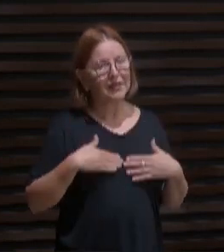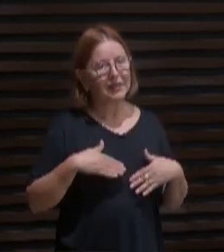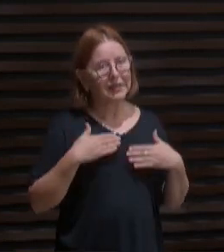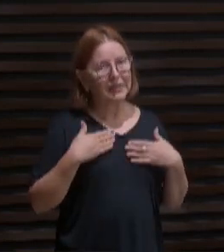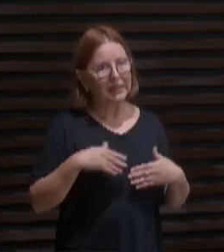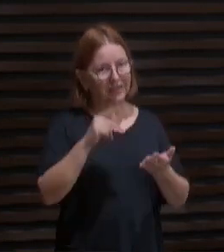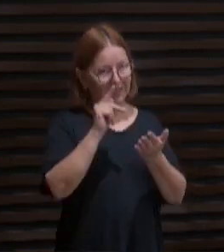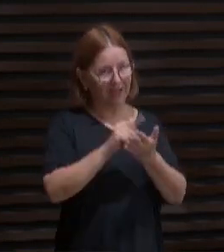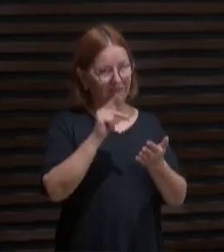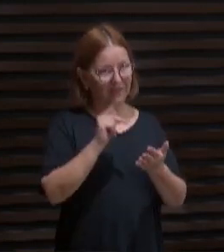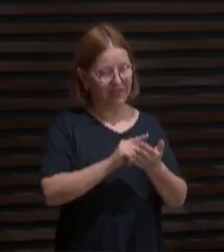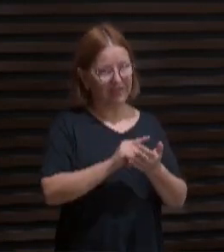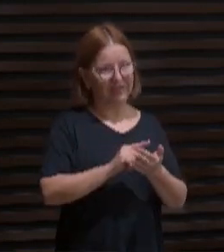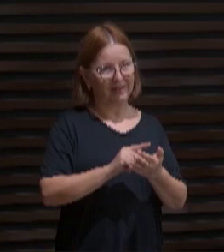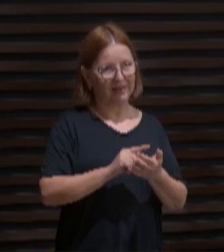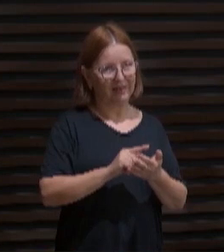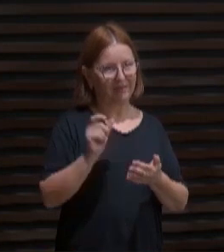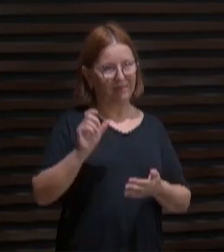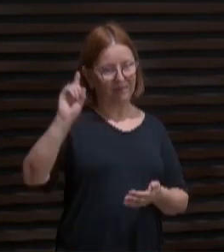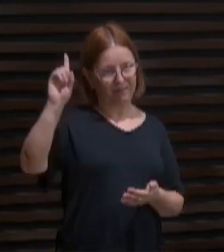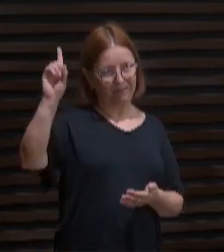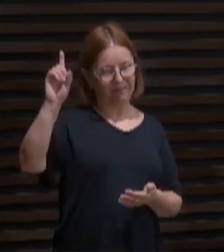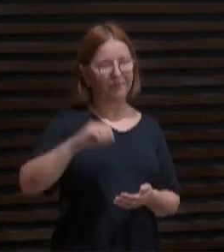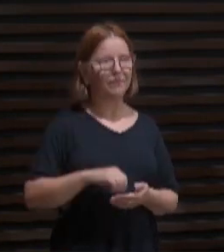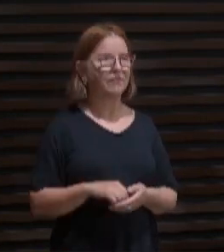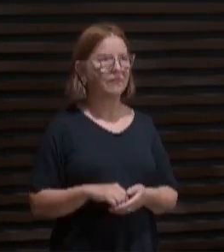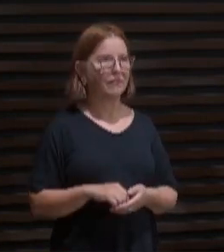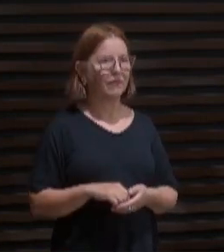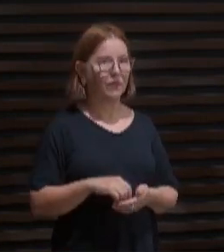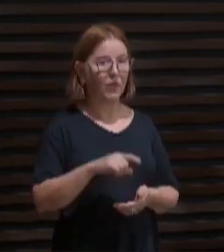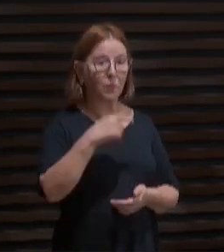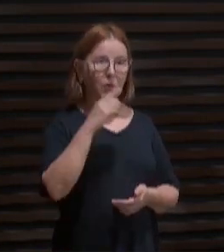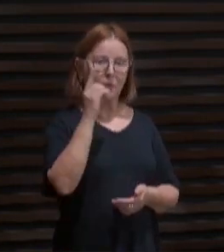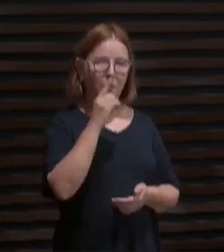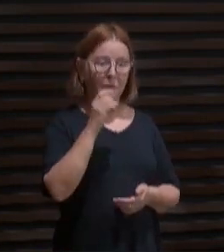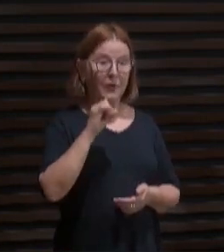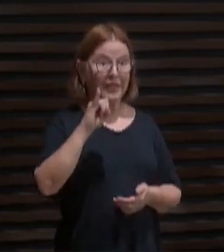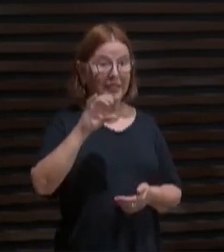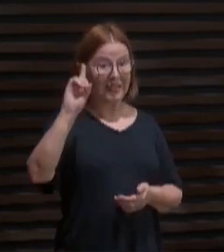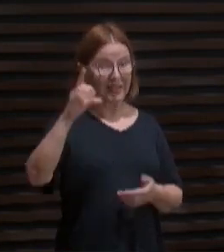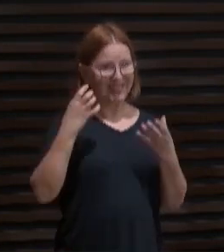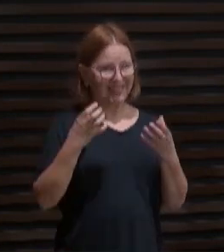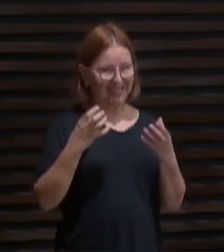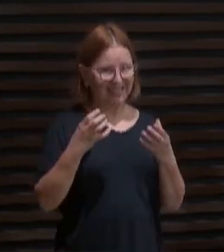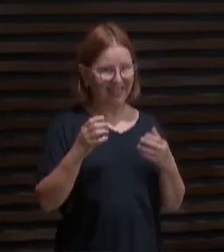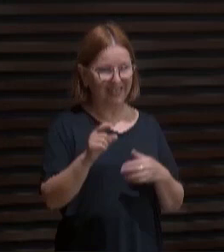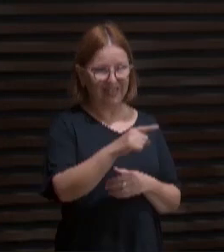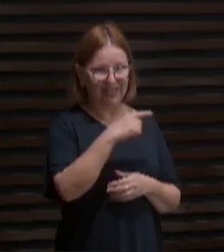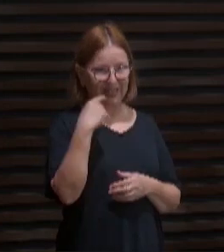na verdade que é Jesus. Domingo que vem, se o Senhor permitir, nós vamos trabalhar